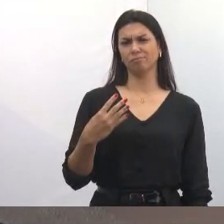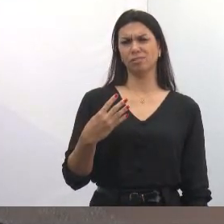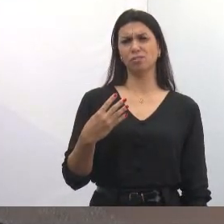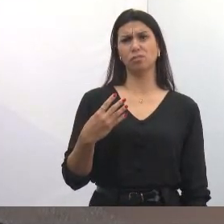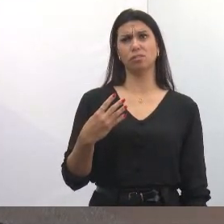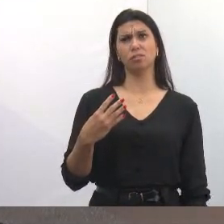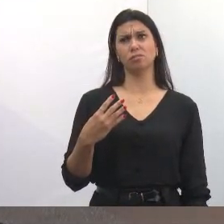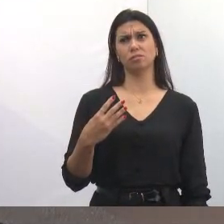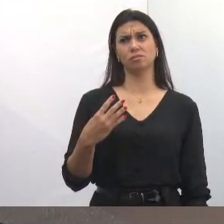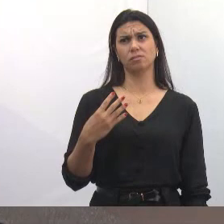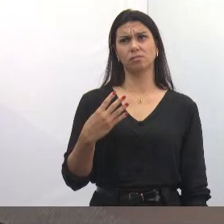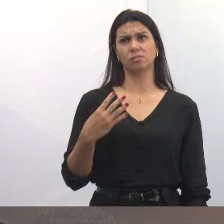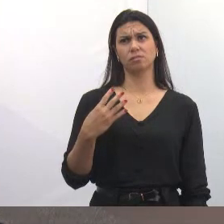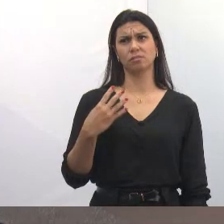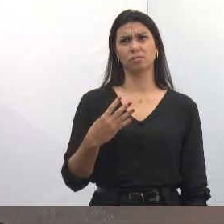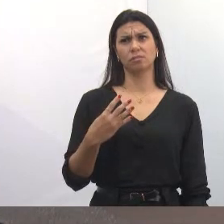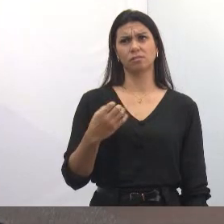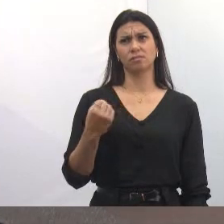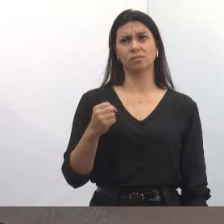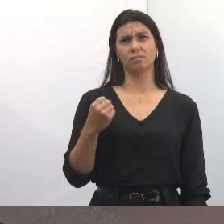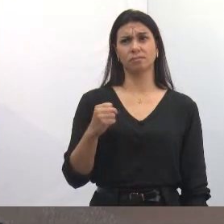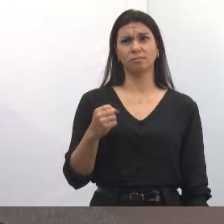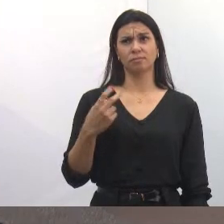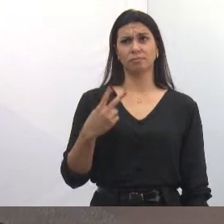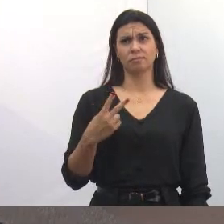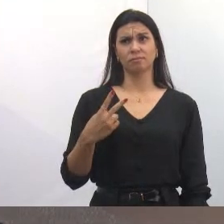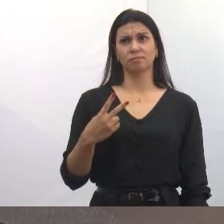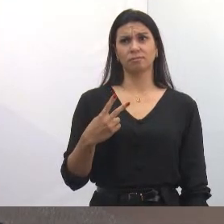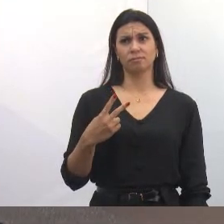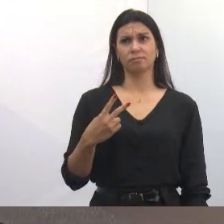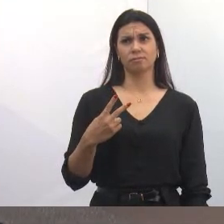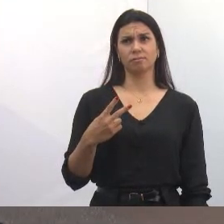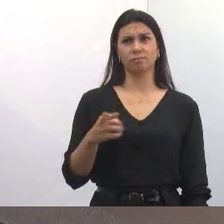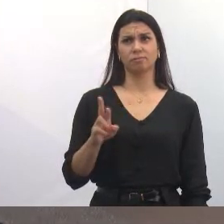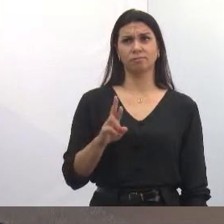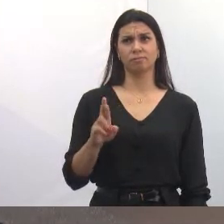R$ 2.514.482. E 83 centavos.